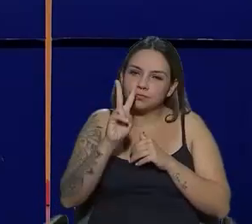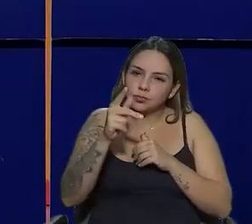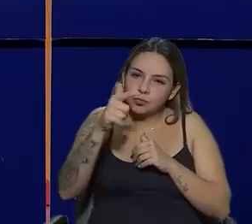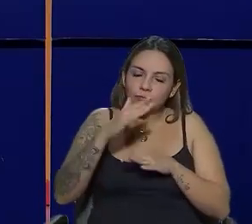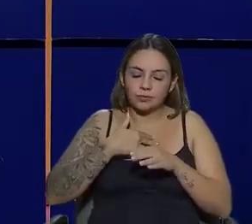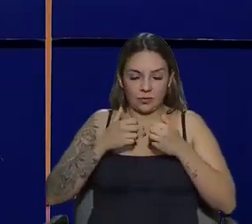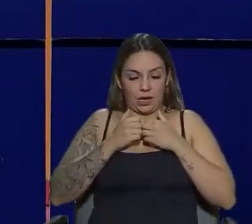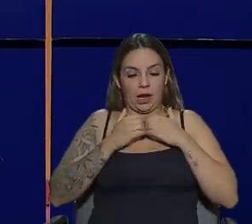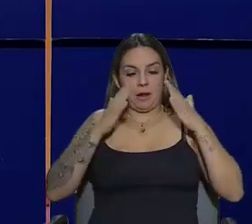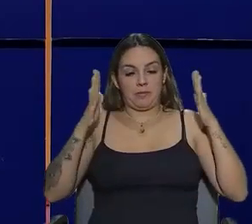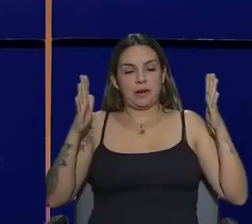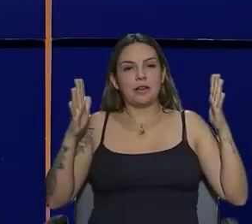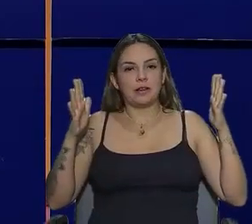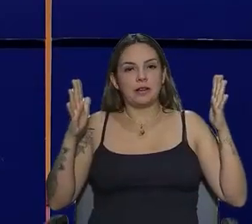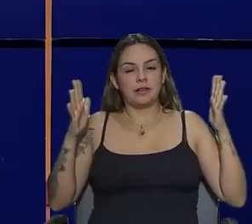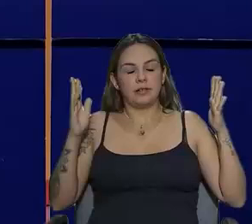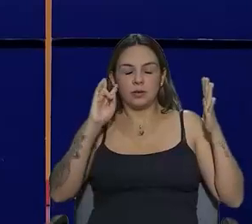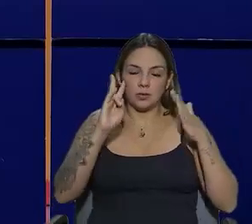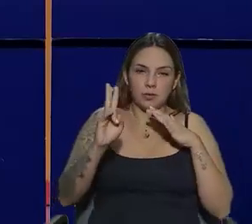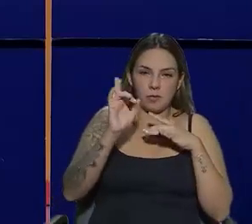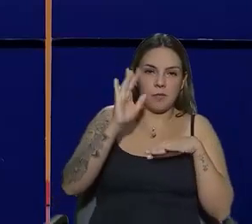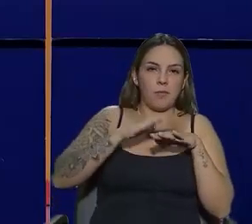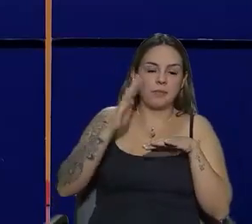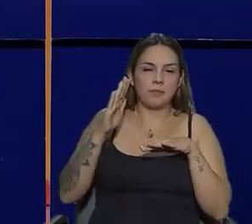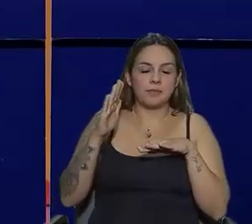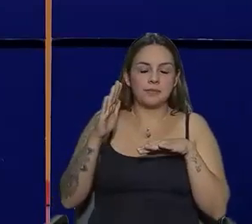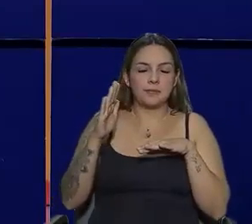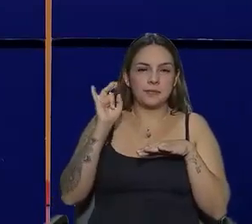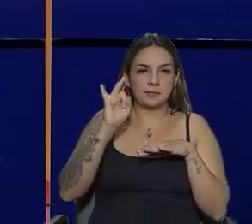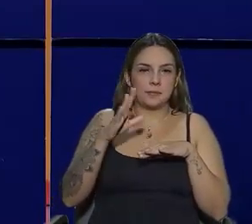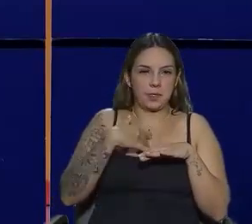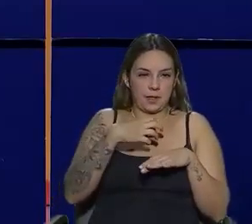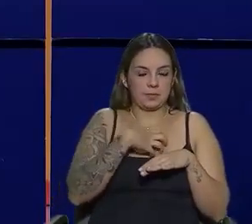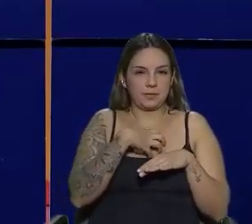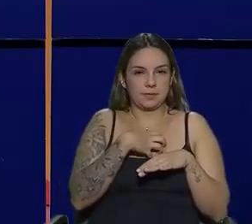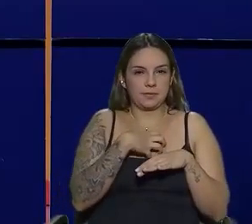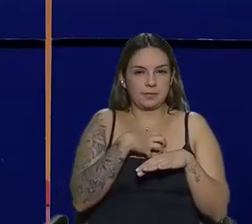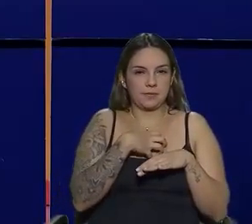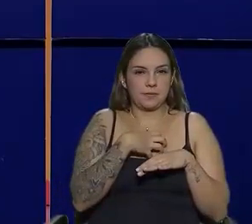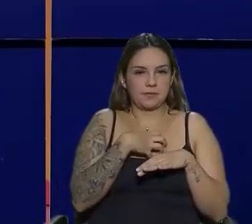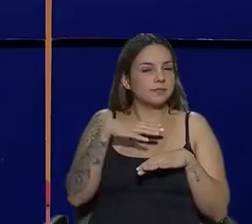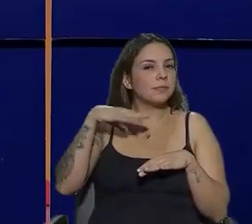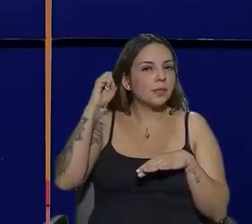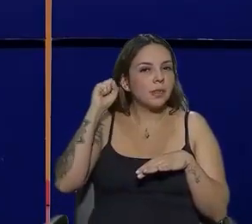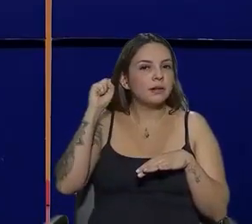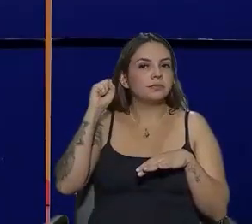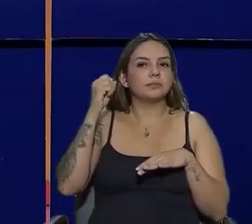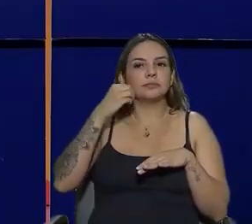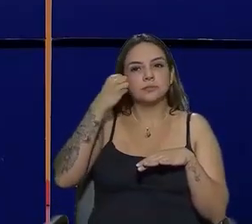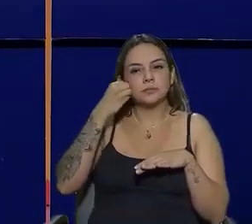acho que quando eu me abri, né, para olhar não mais somente o que eu sentia, mas para a escuta,